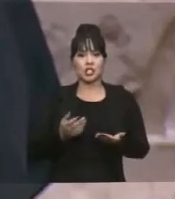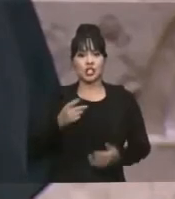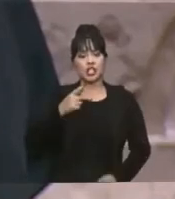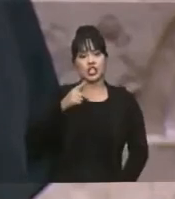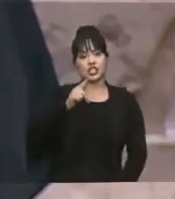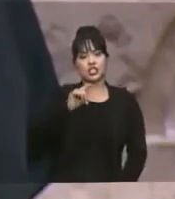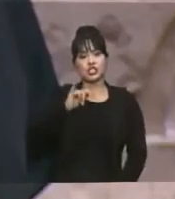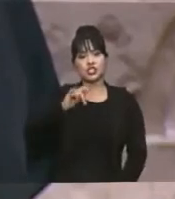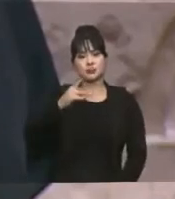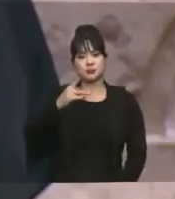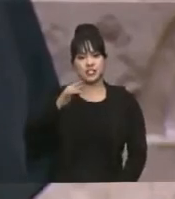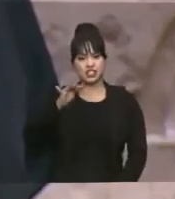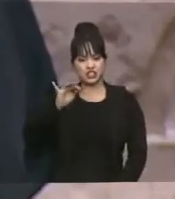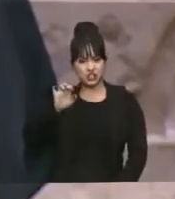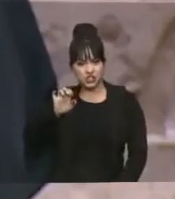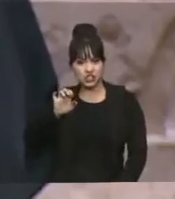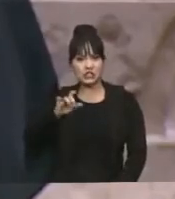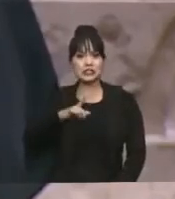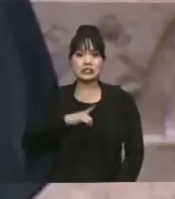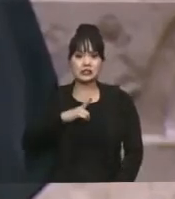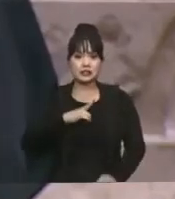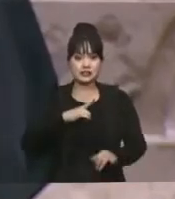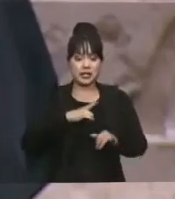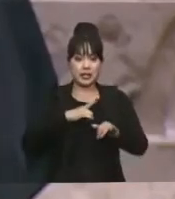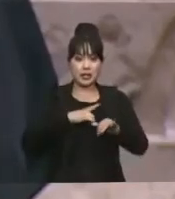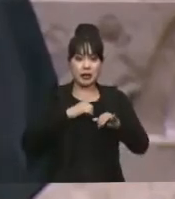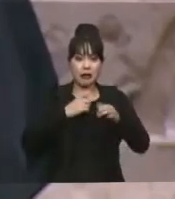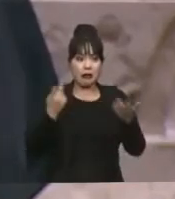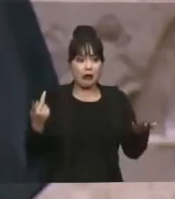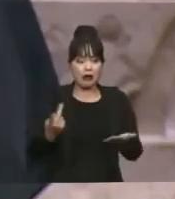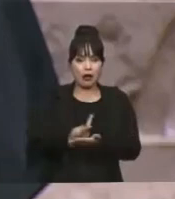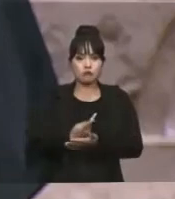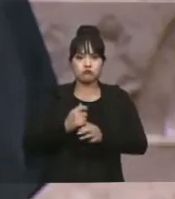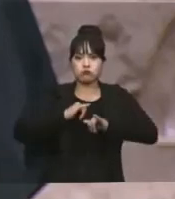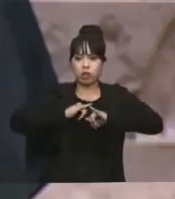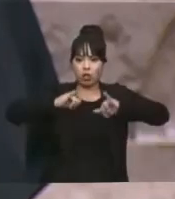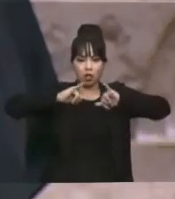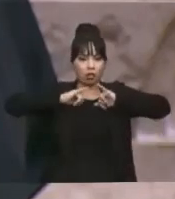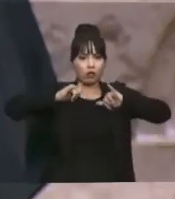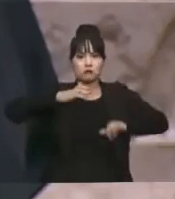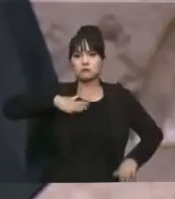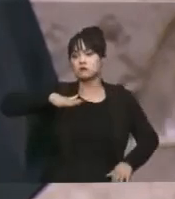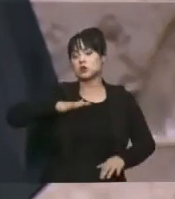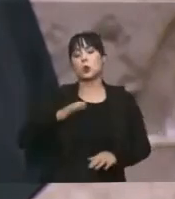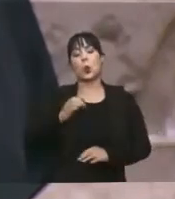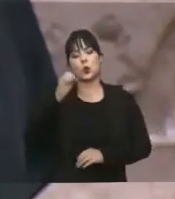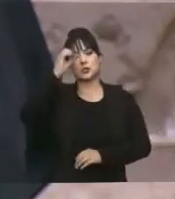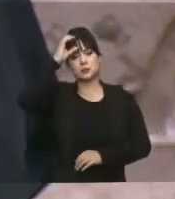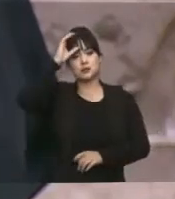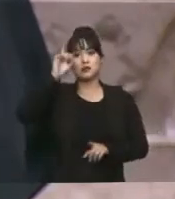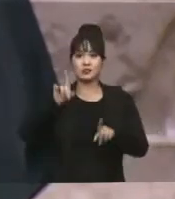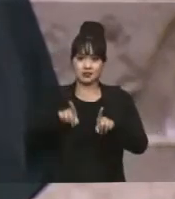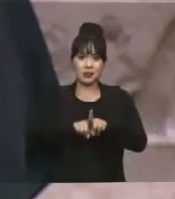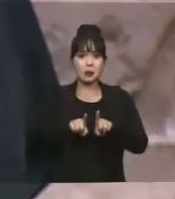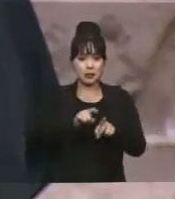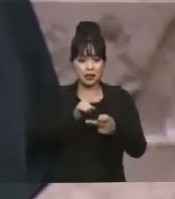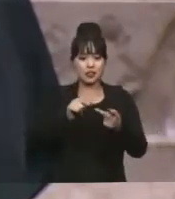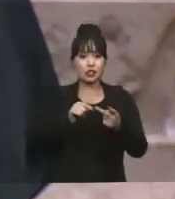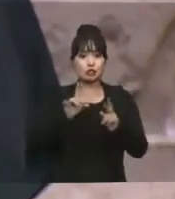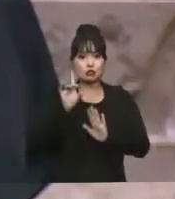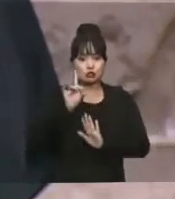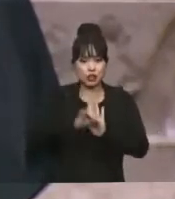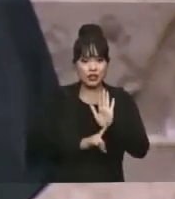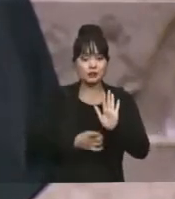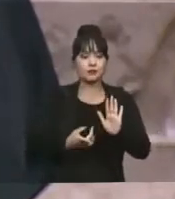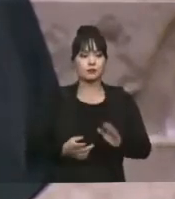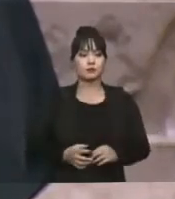ChatGPT tem provocado uma imensa perplexidade em todas as áreas do conhecimento, inclusive do direito. Afinal de contas,